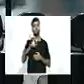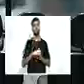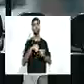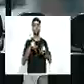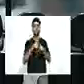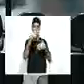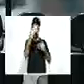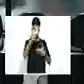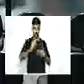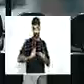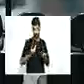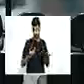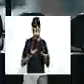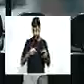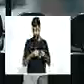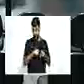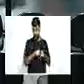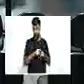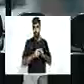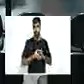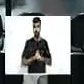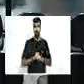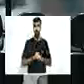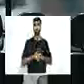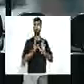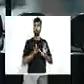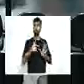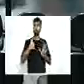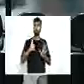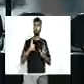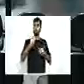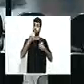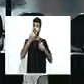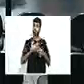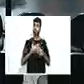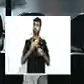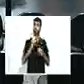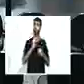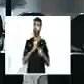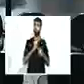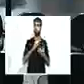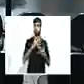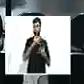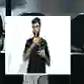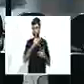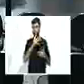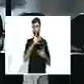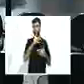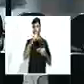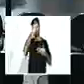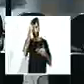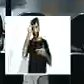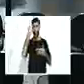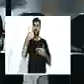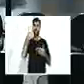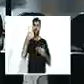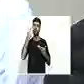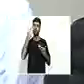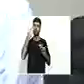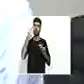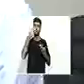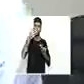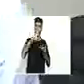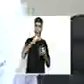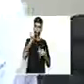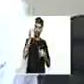também agradeço a sua presença aqui e vou falar o que infelizmente Às vezes as pessoas não gostam de ouvir mas a gente tem que